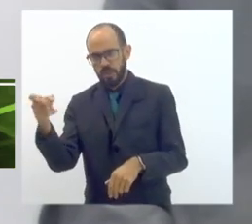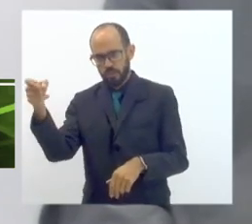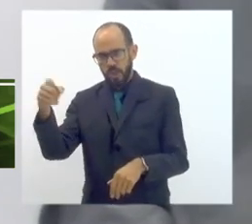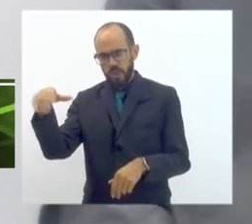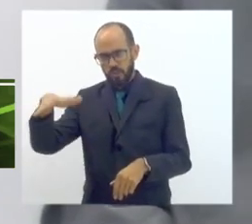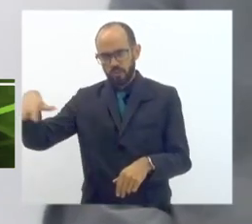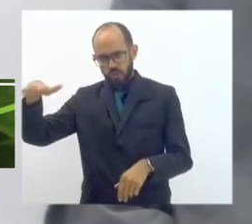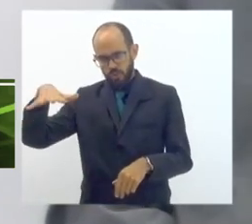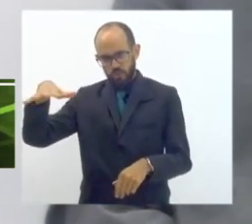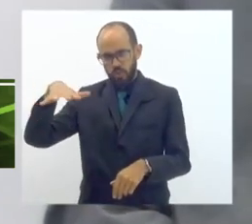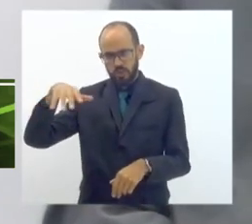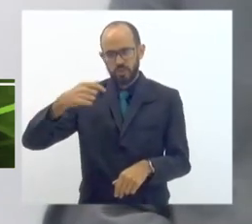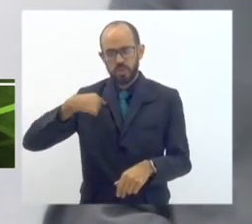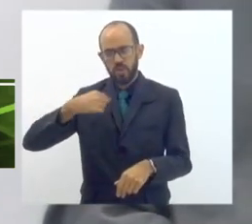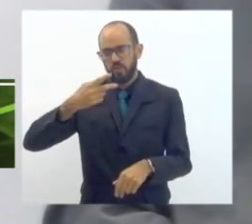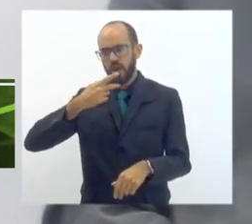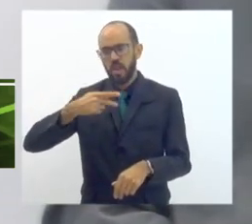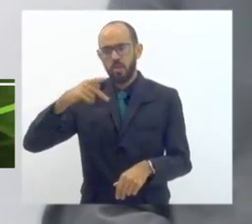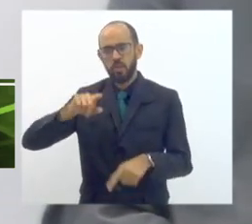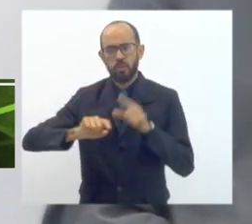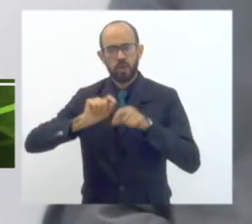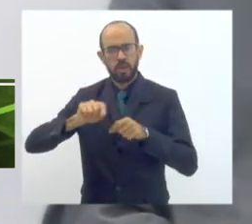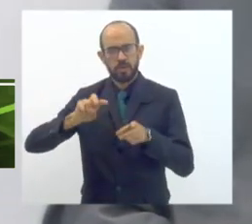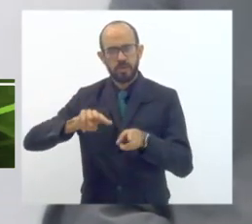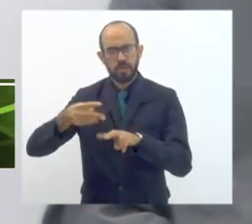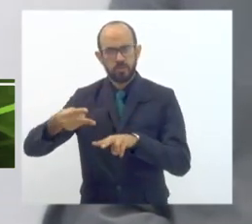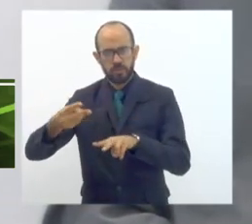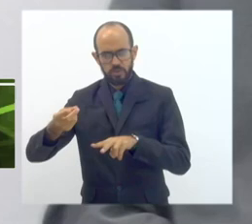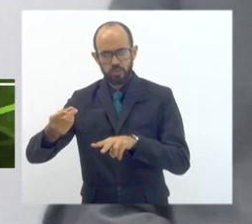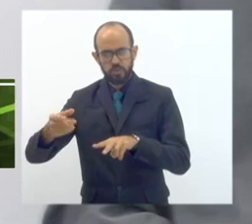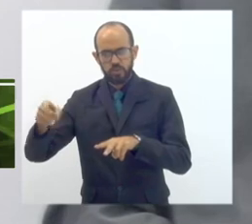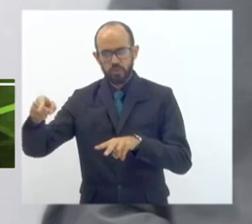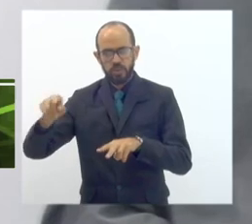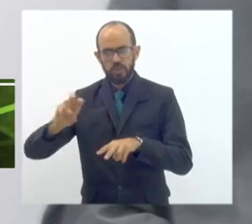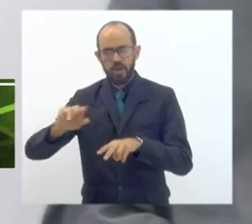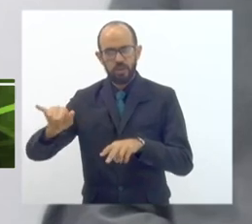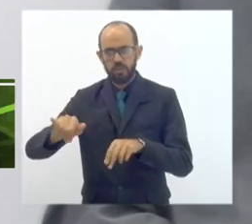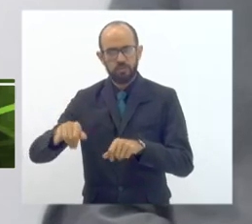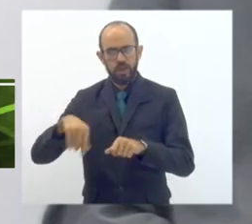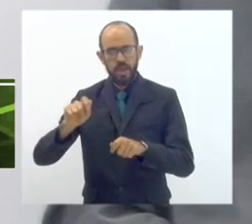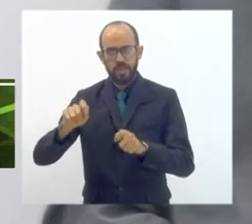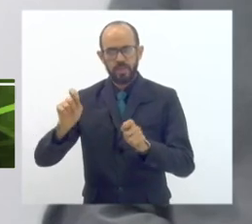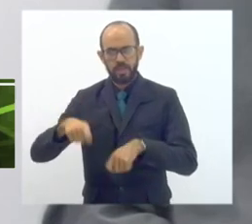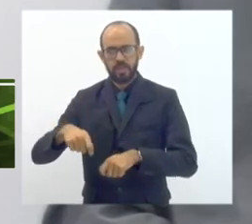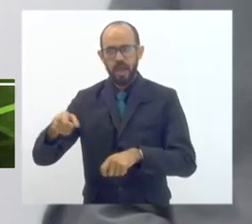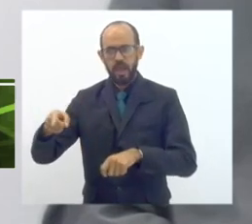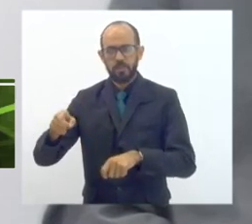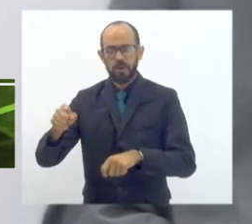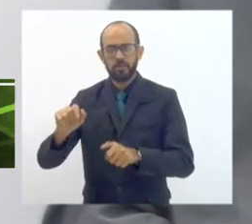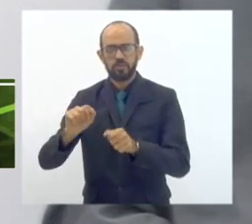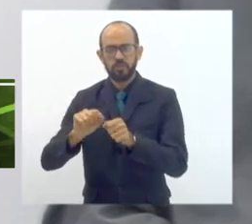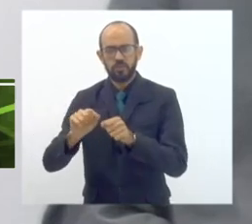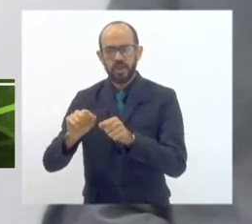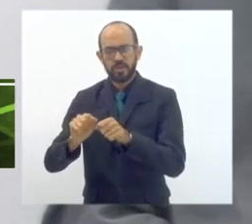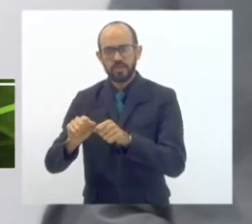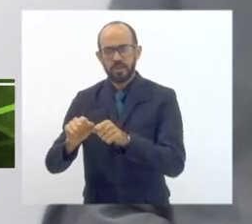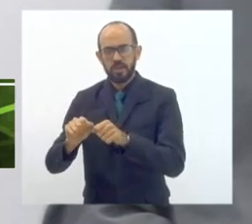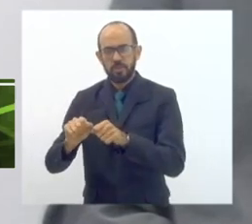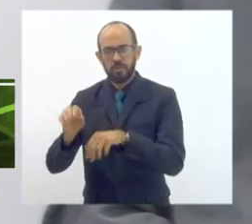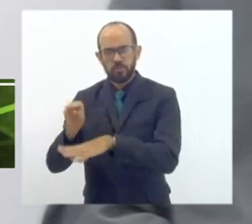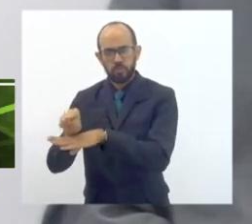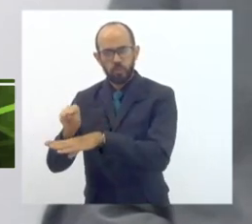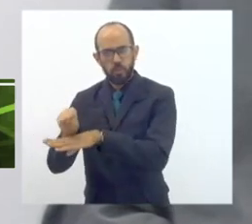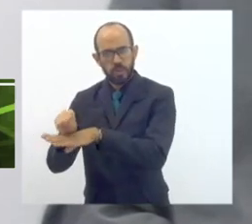vai nunca financiar voos solos, voos isolados. A gente precisa de uma regionalização